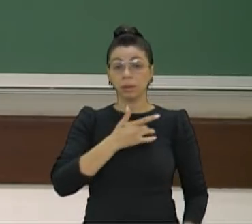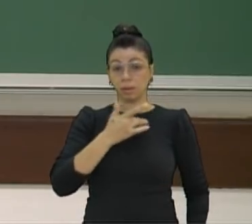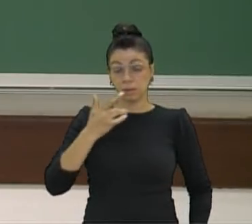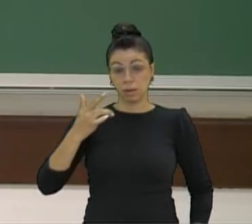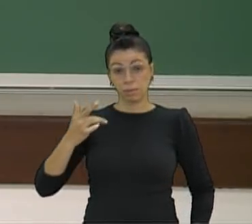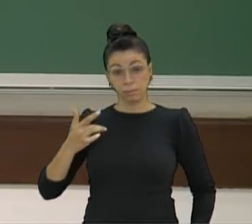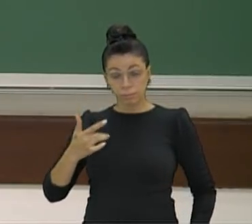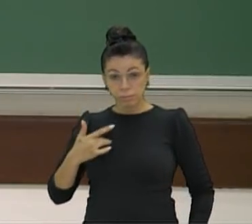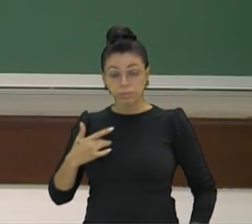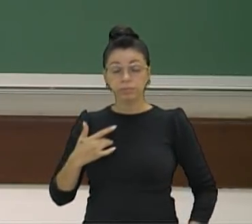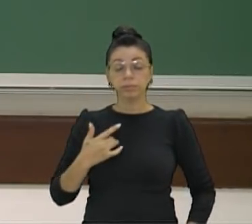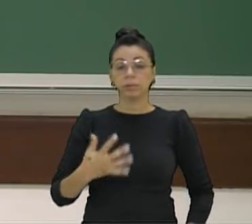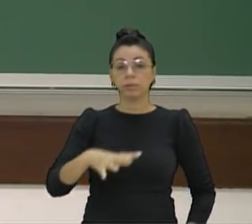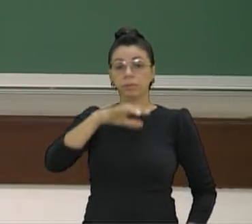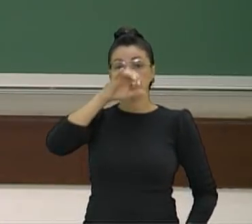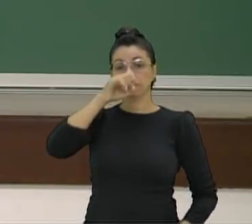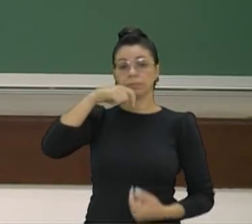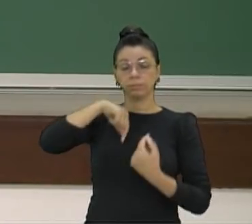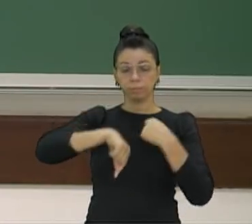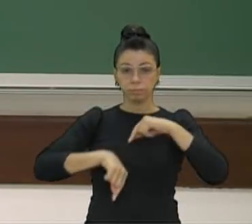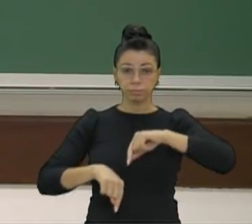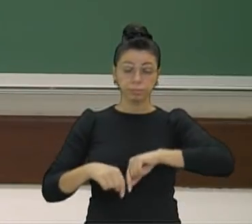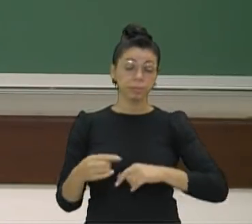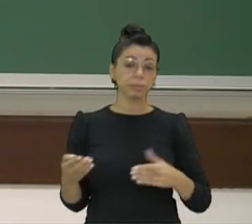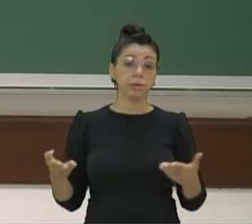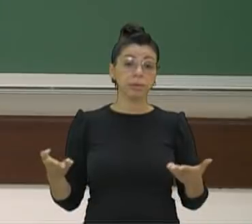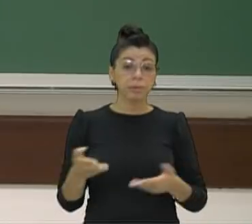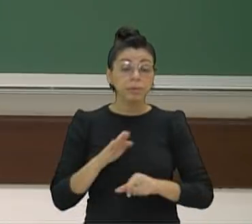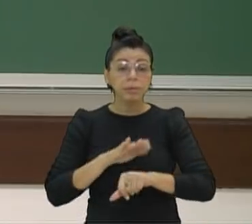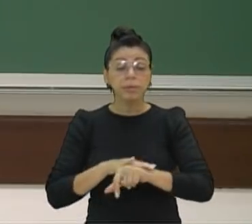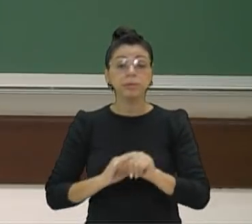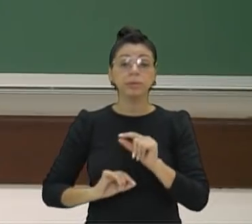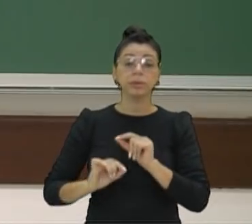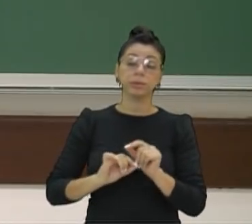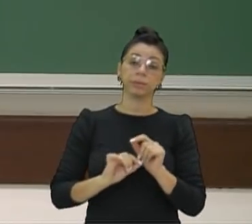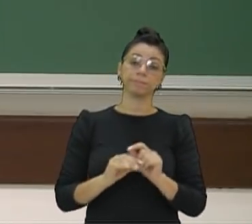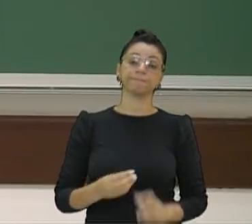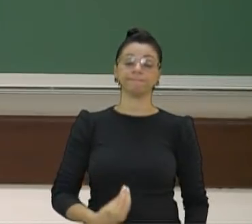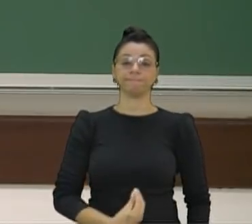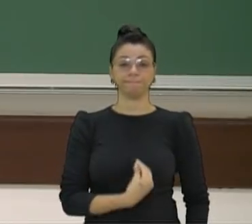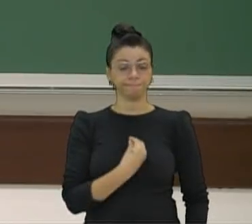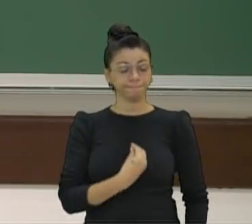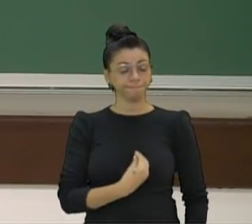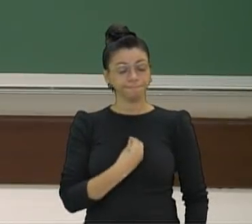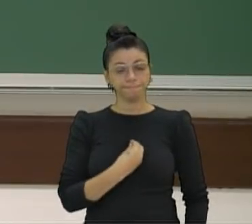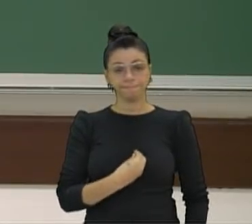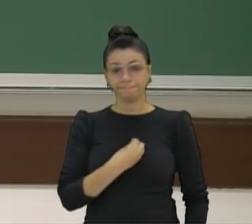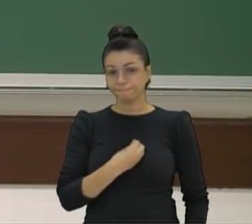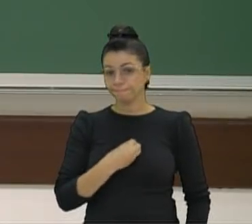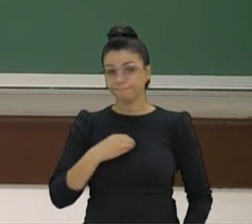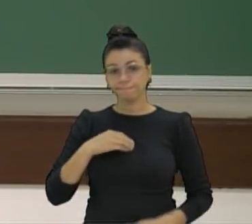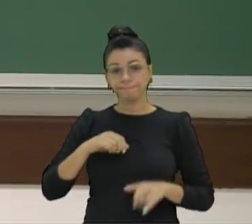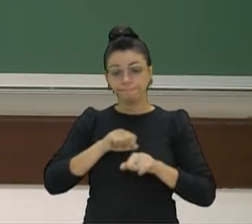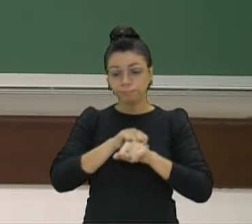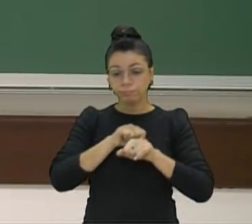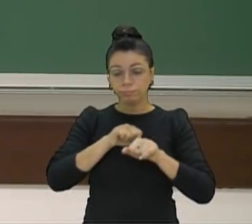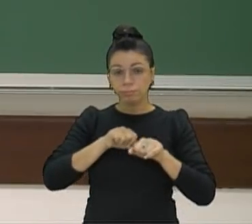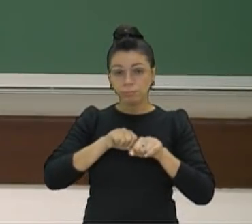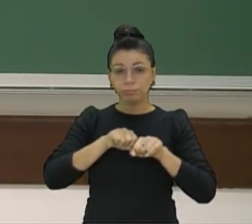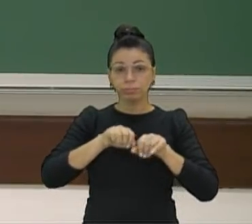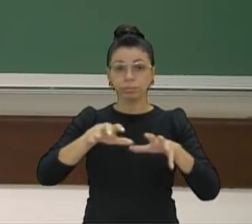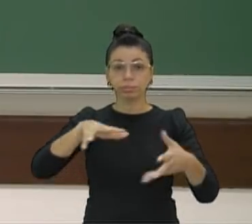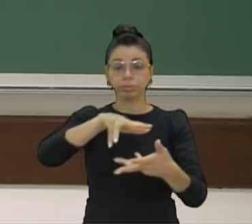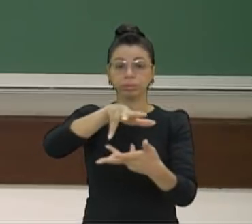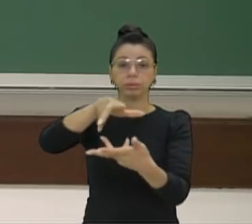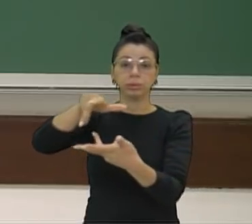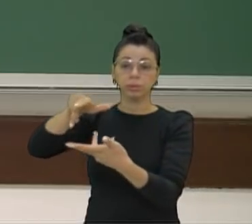respiratório e claro que neste momento, né, nós estamos vivendo uma pandemia e este tema, este